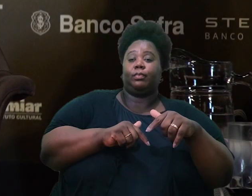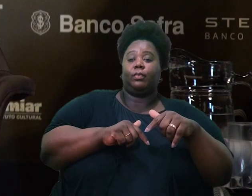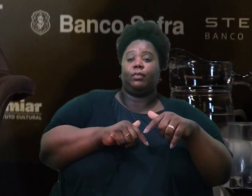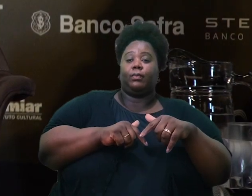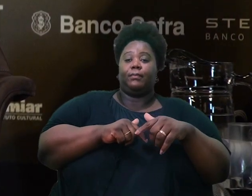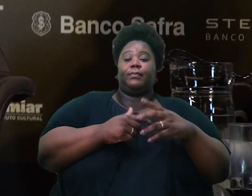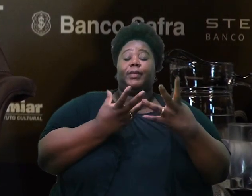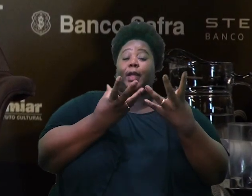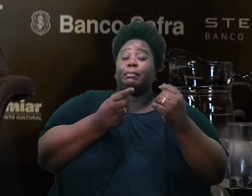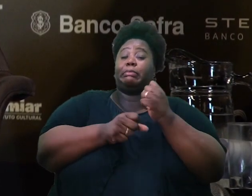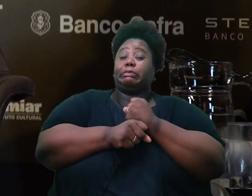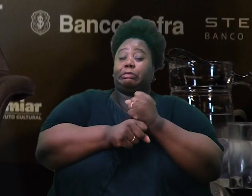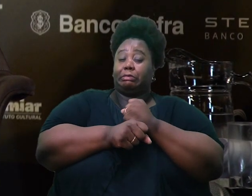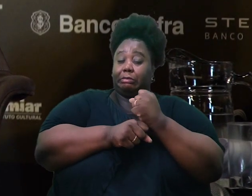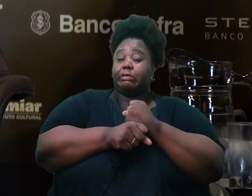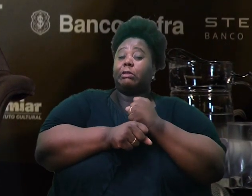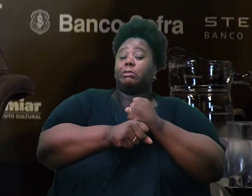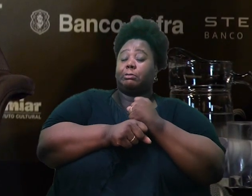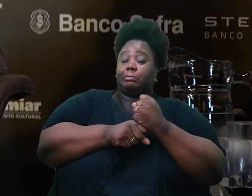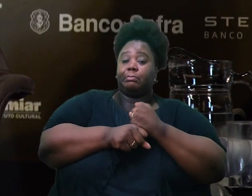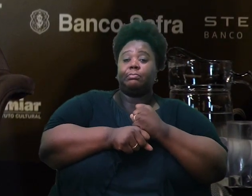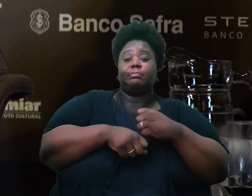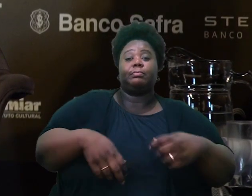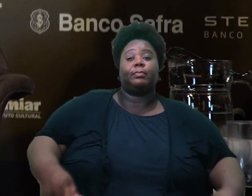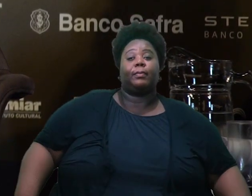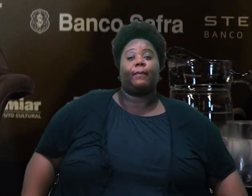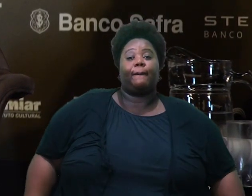muitas décadas. Não é?